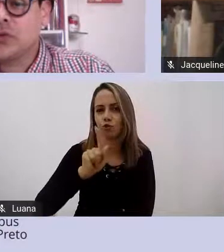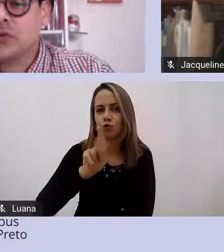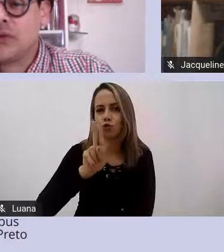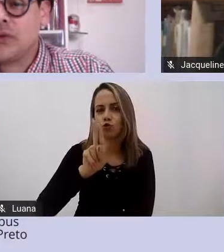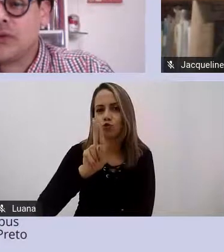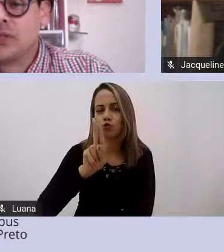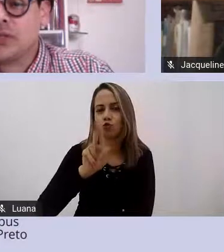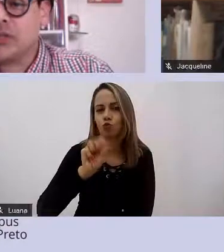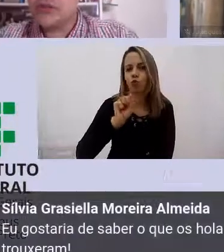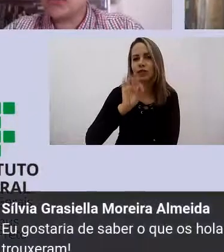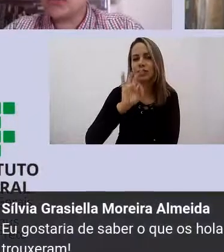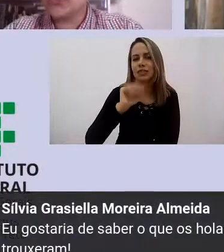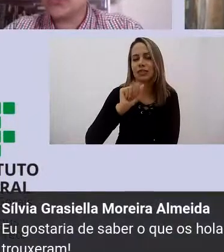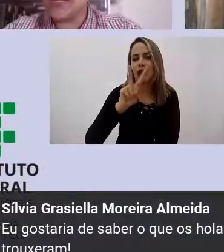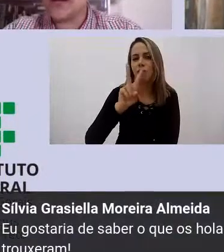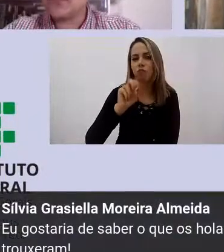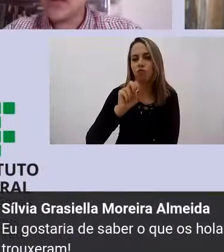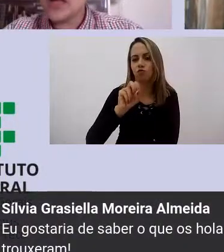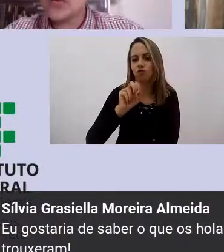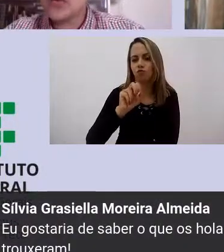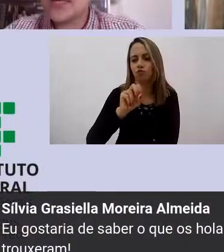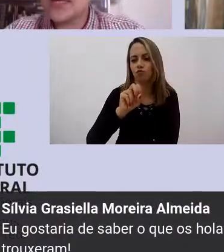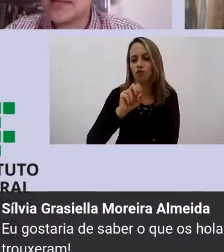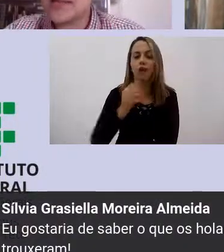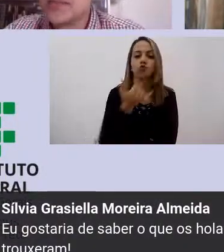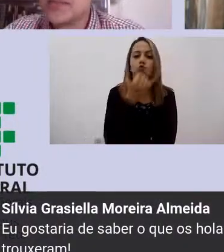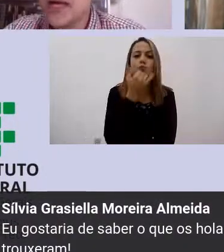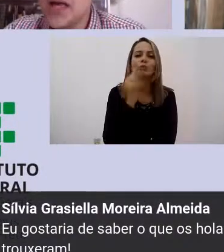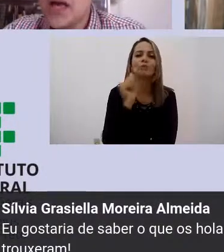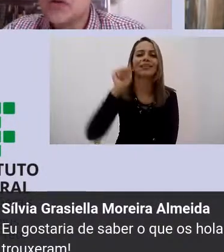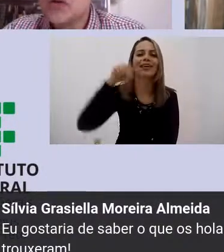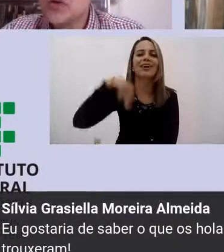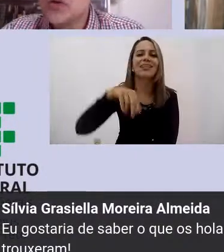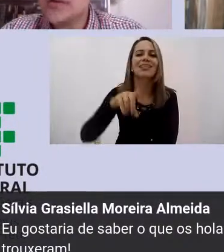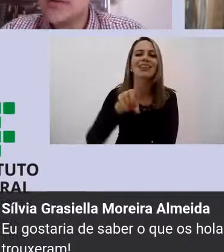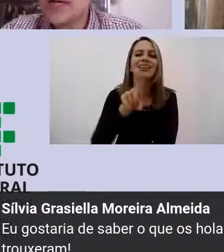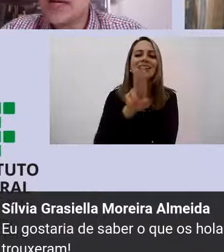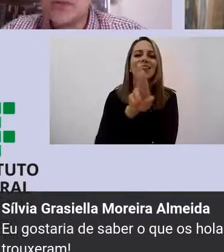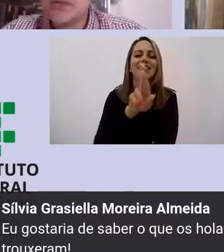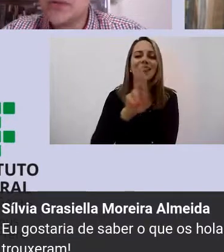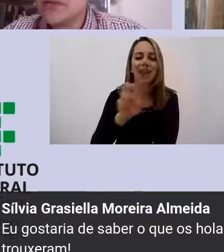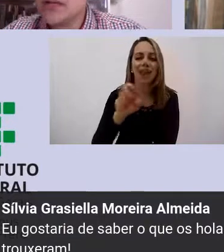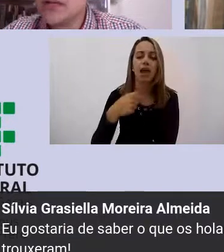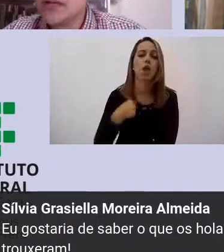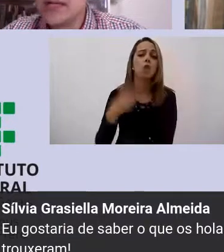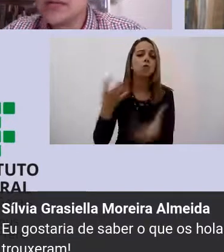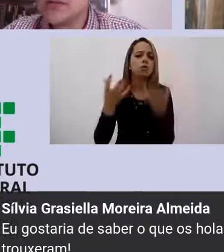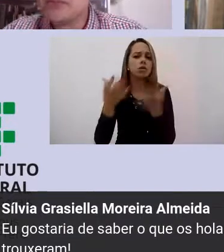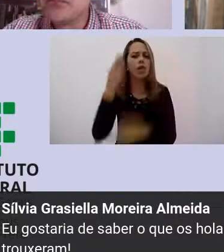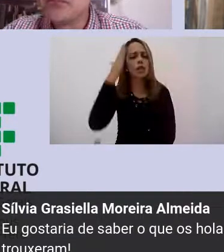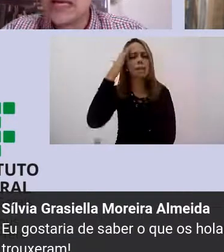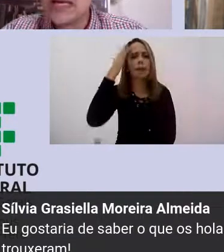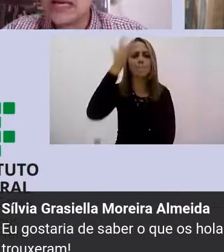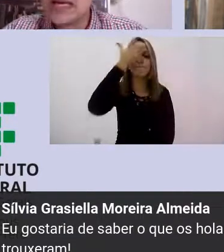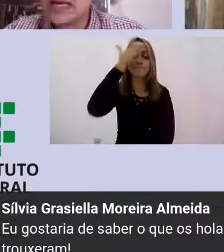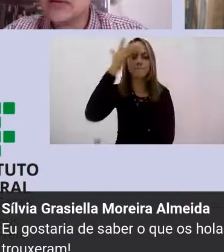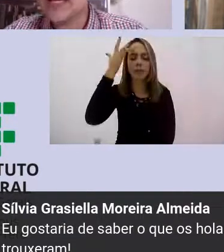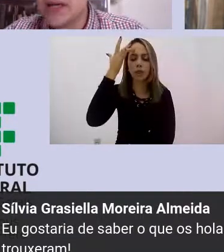Pergunta 2. Eu vou ler a pergunta 2 e a pergunta do André. Gostaria de saber sobre os intercâmbios alimentares.